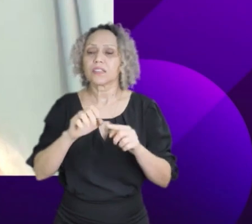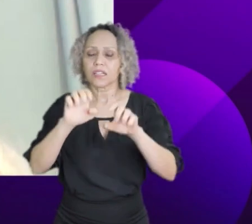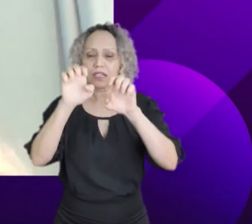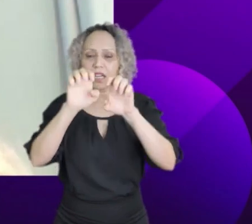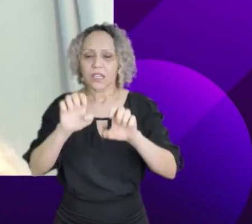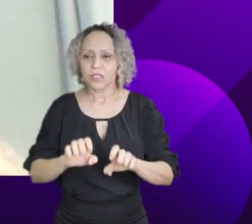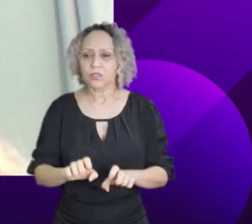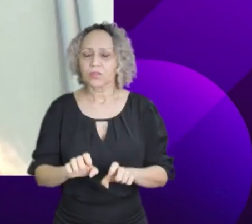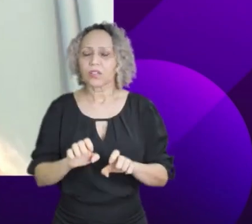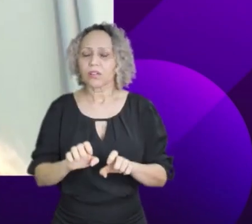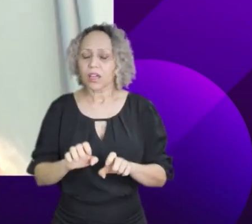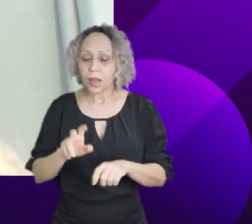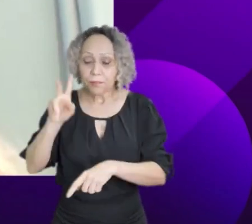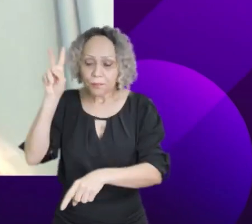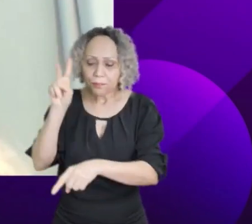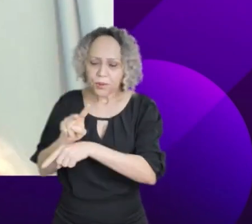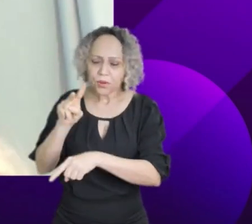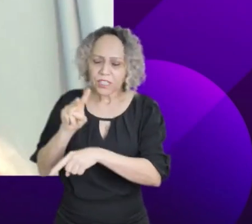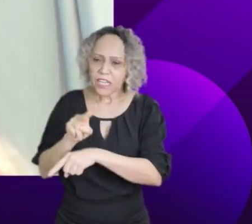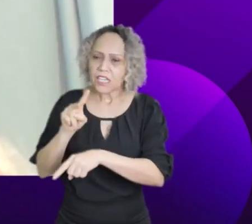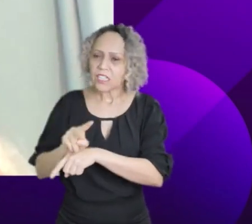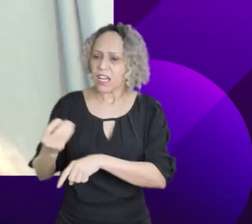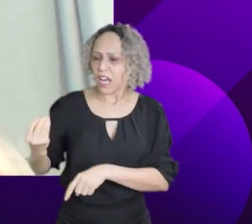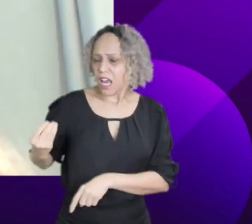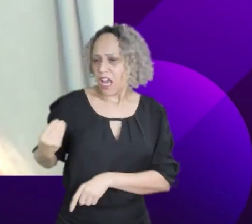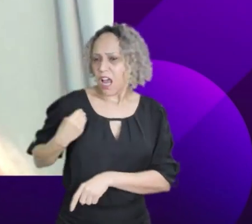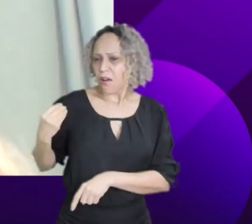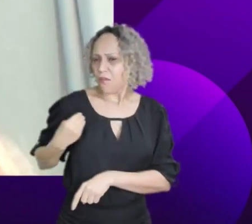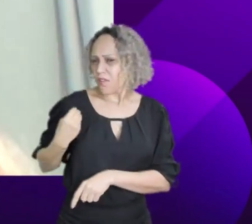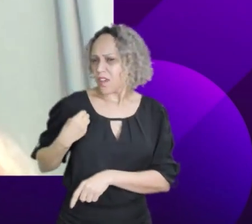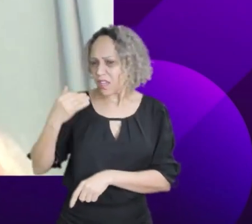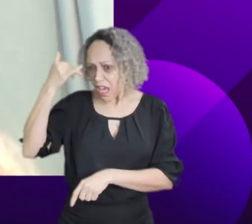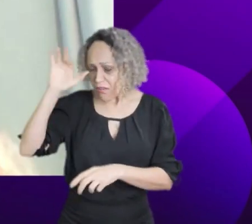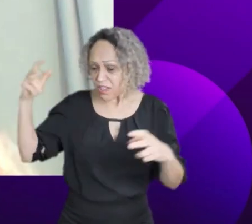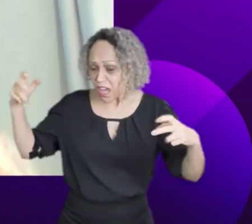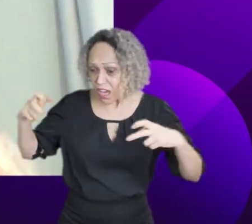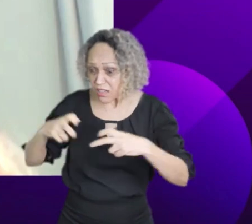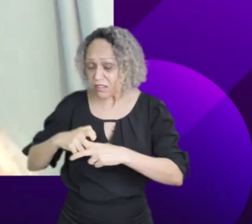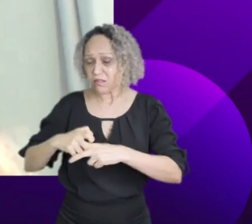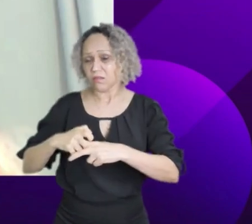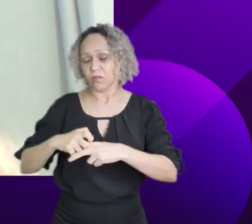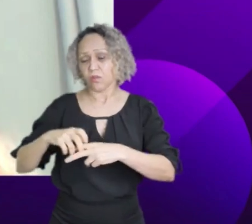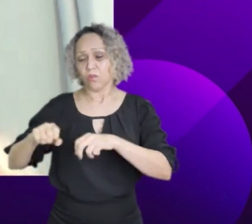essa integridade física do usuário desse modo de transporte.